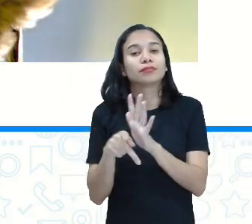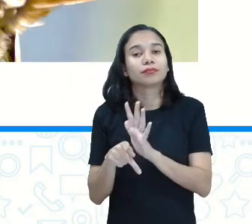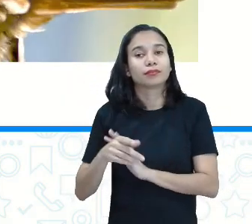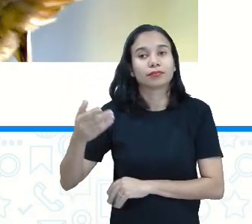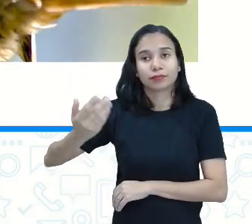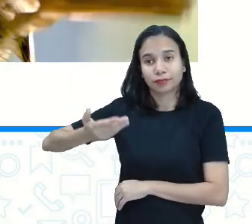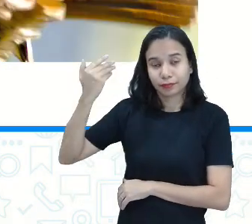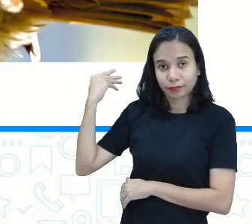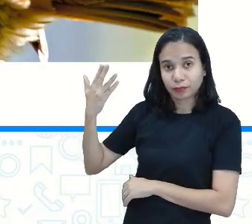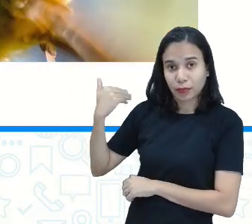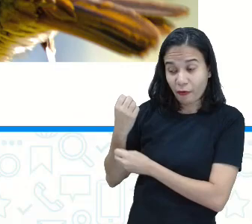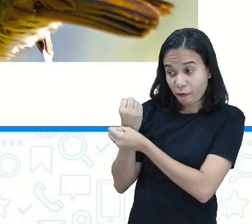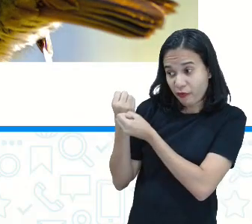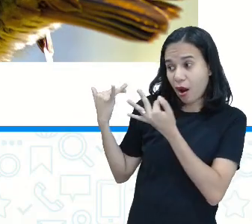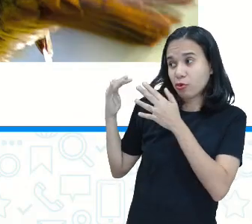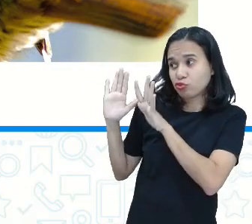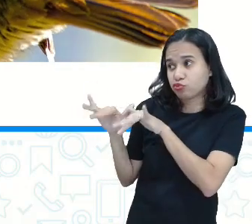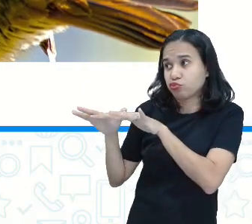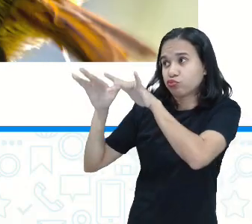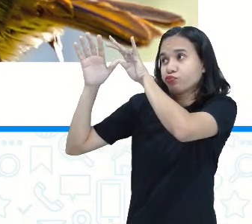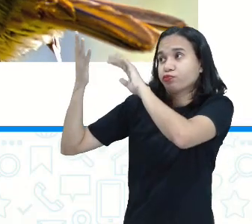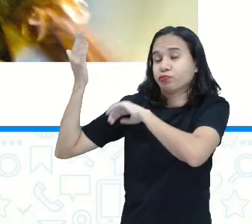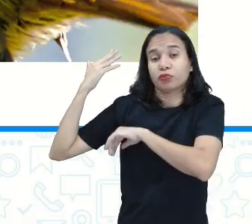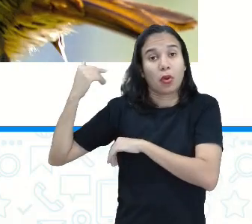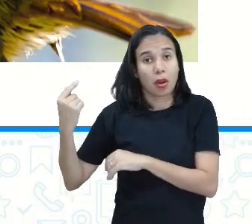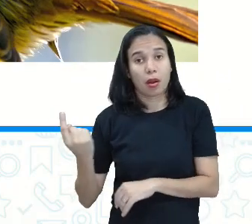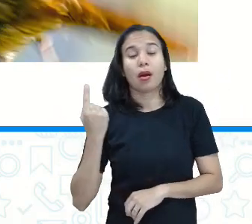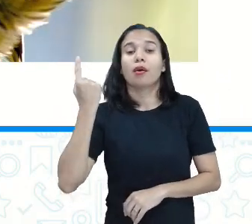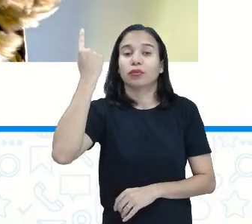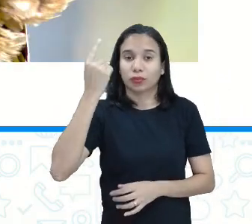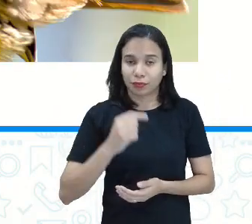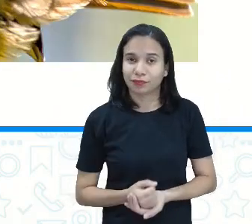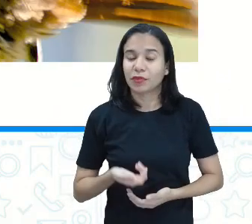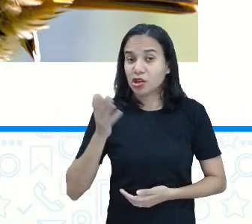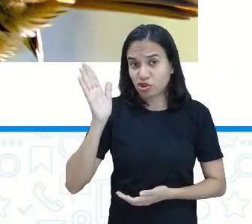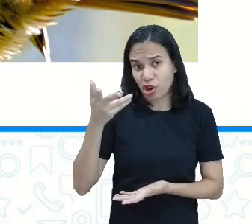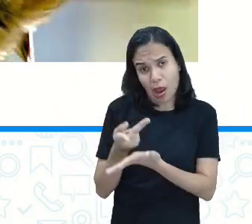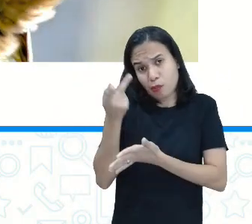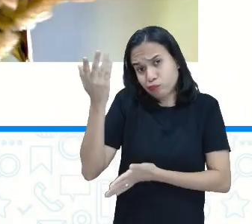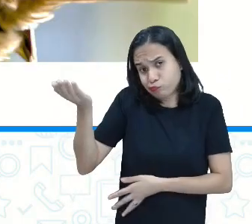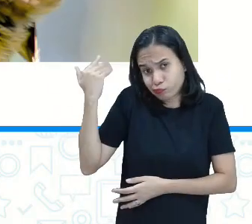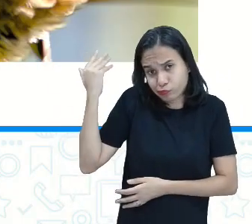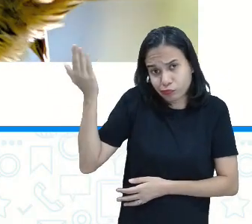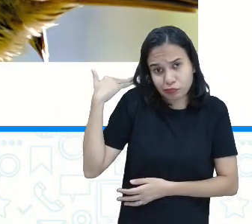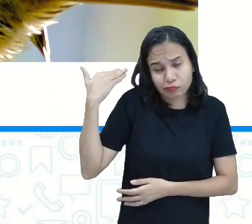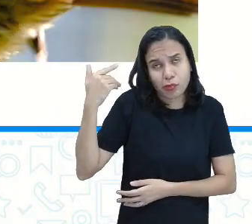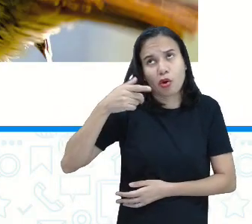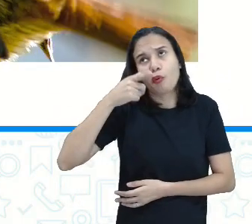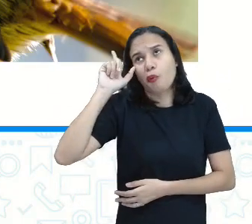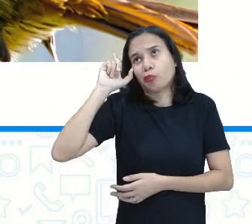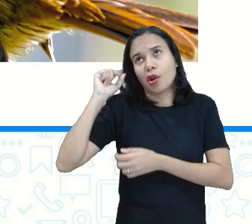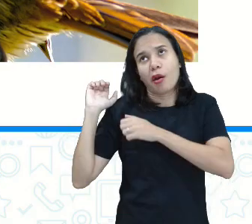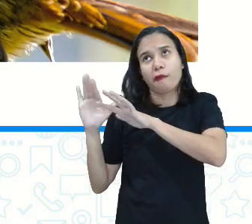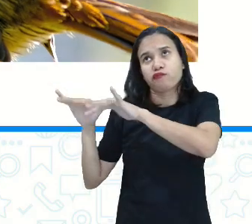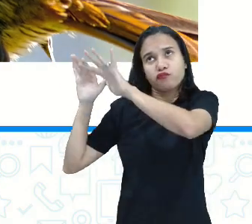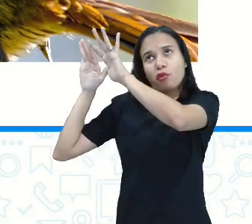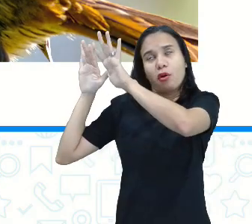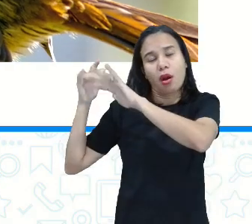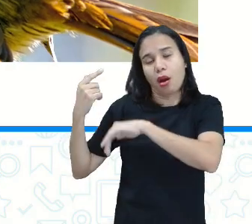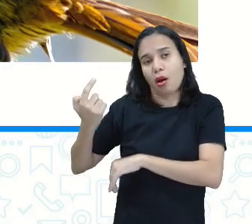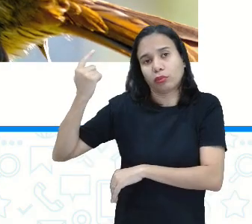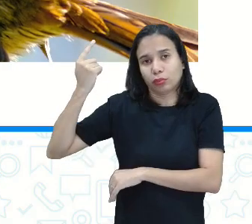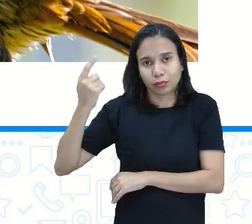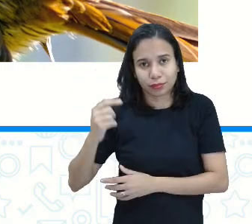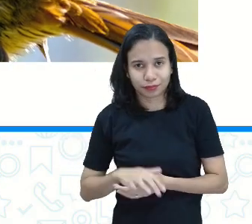coisa, os pardais voaram alto. Voaram, já aconteceu. Isso foi ontem, eles voaram